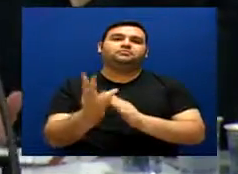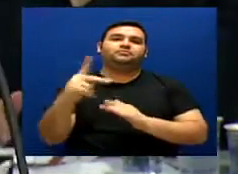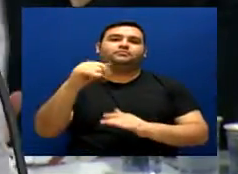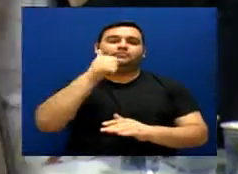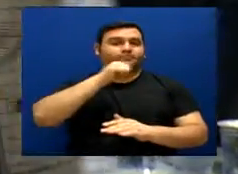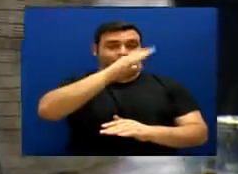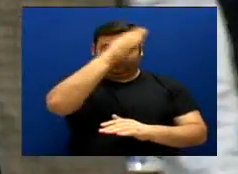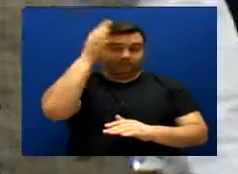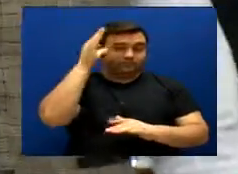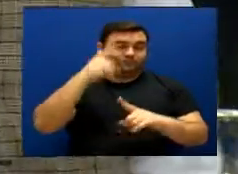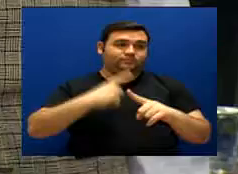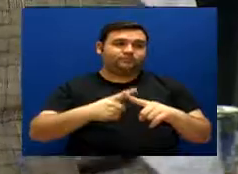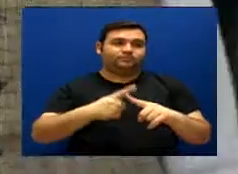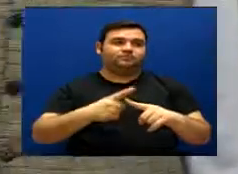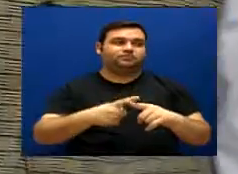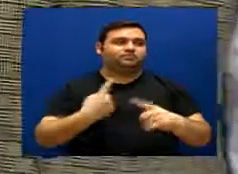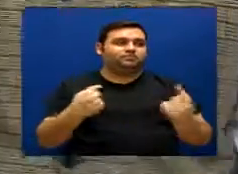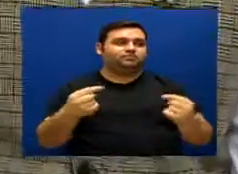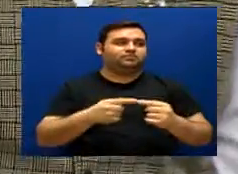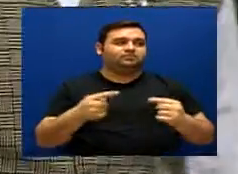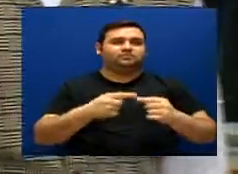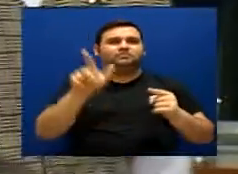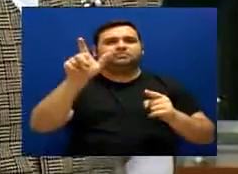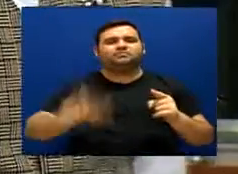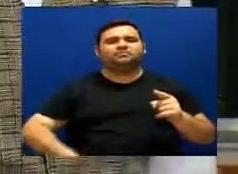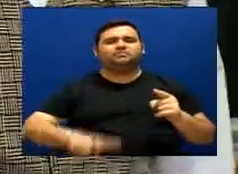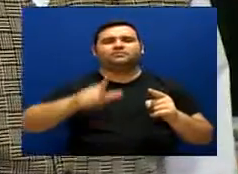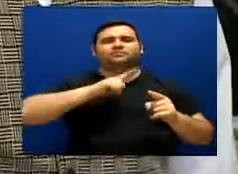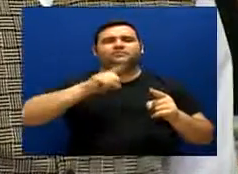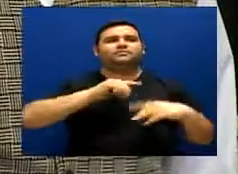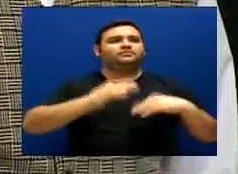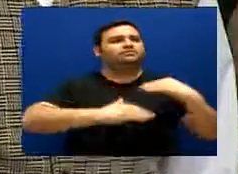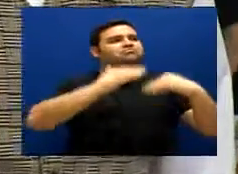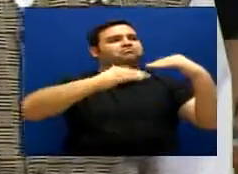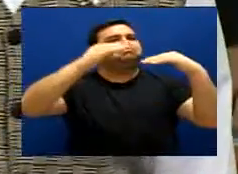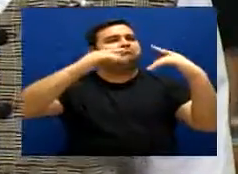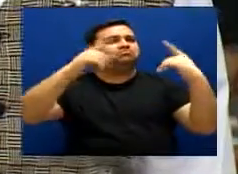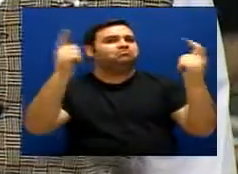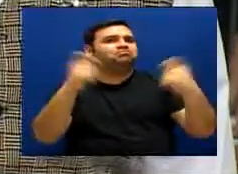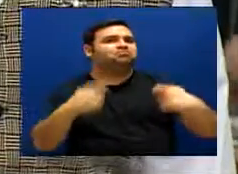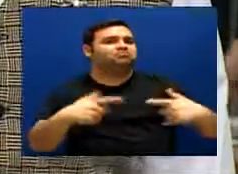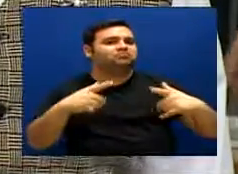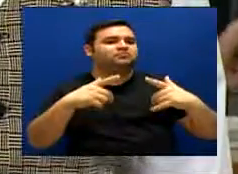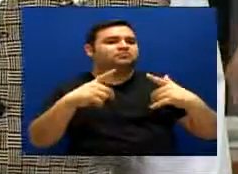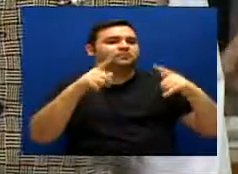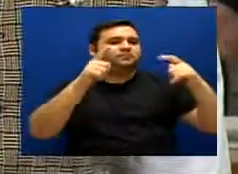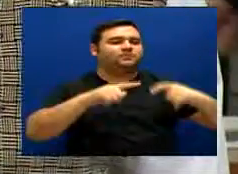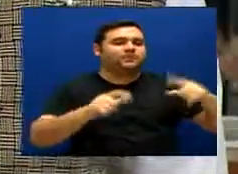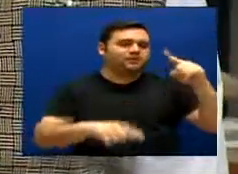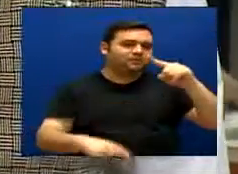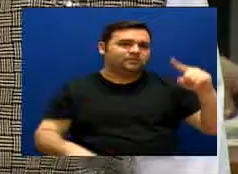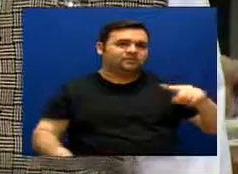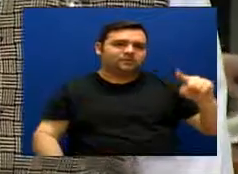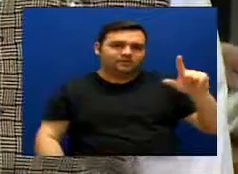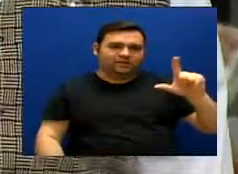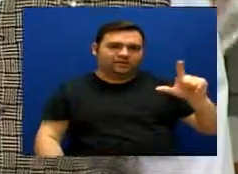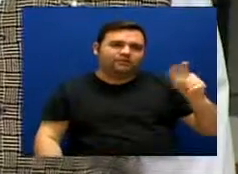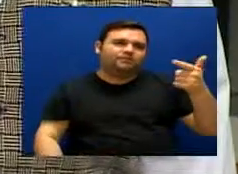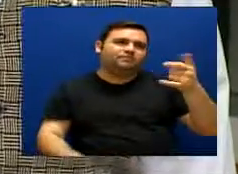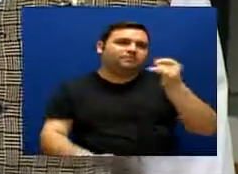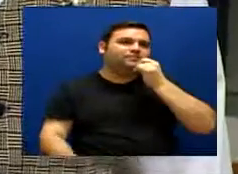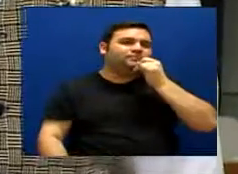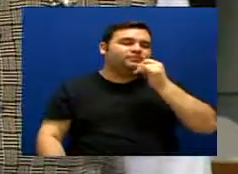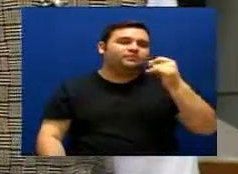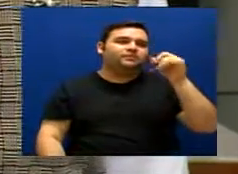Cíntia, porque é alguém que fez com que esse desenvolvimento nessa zona leste, como Granja Olga